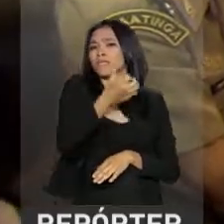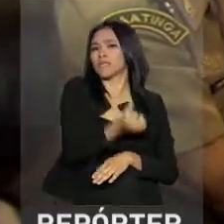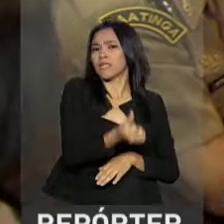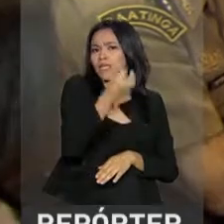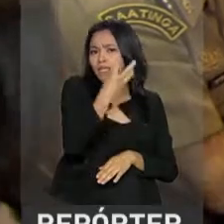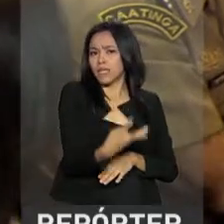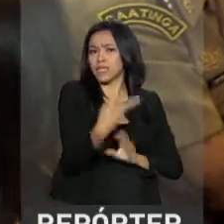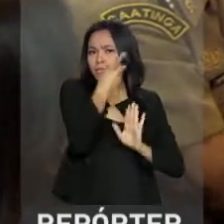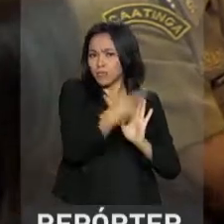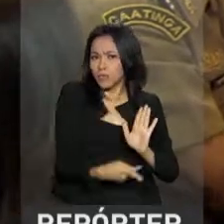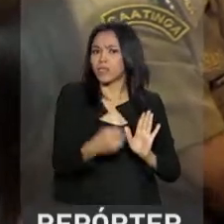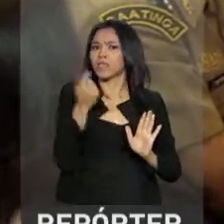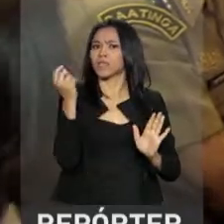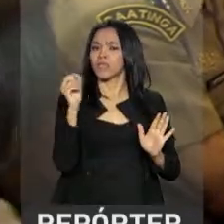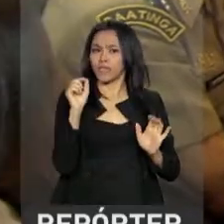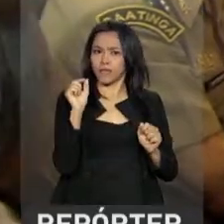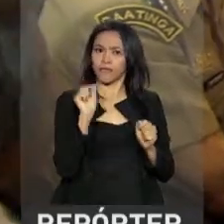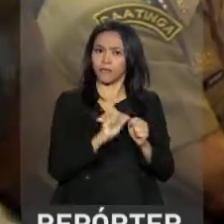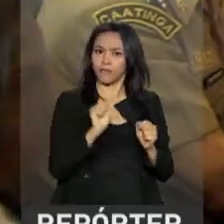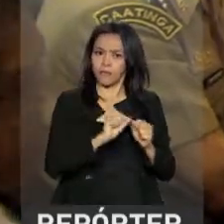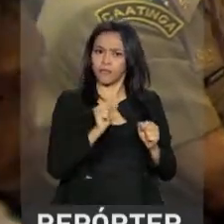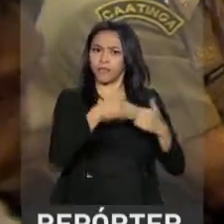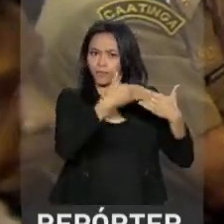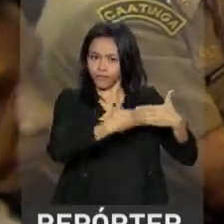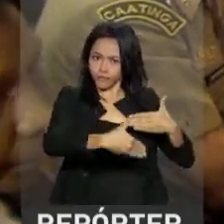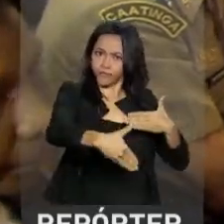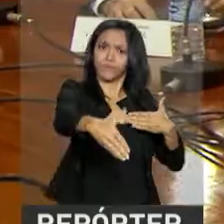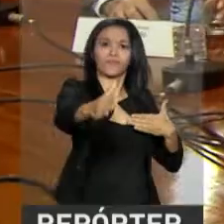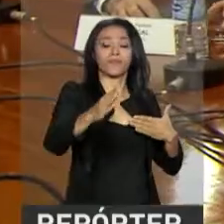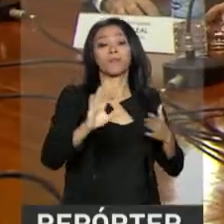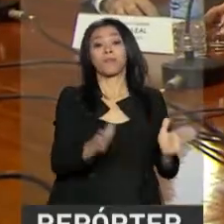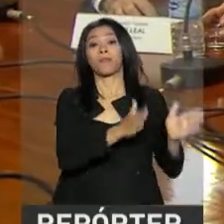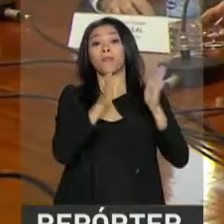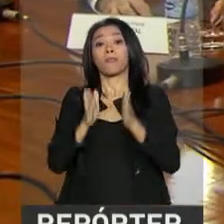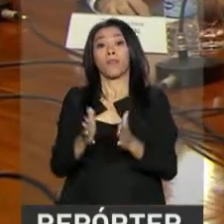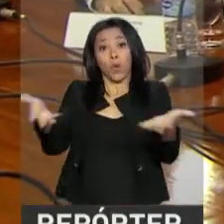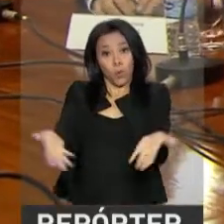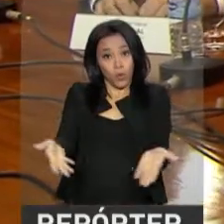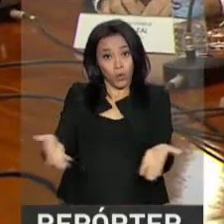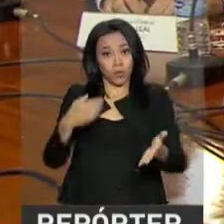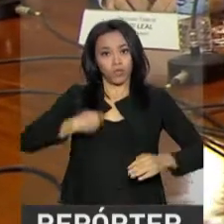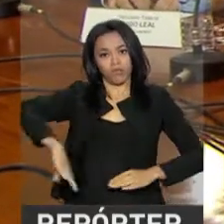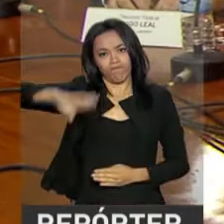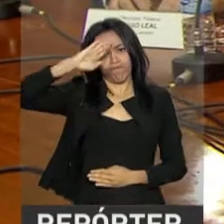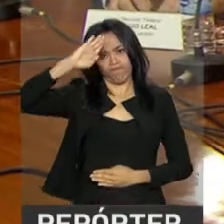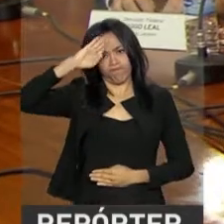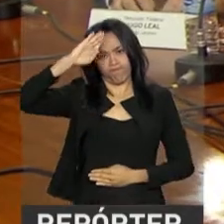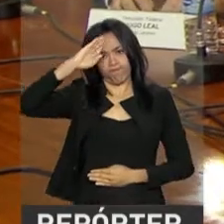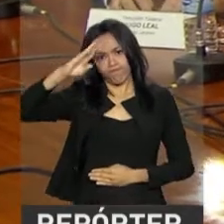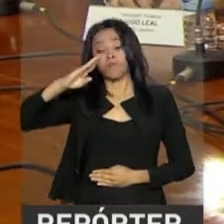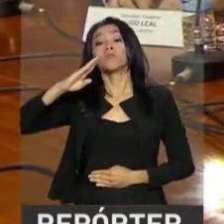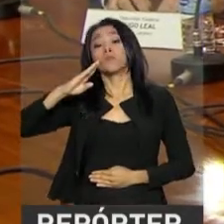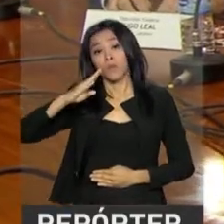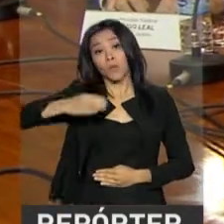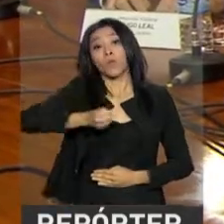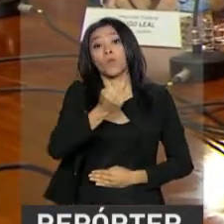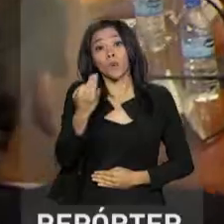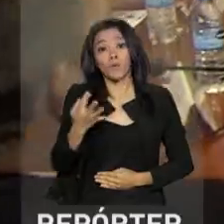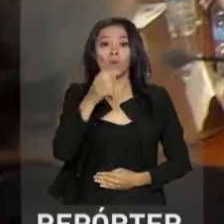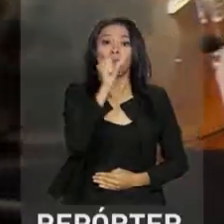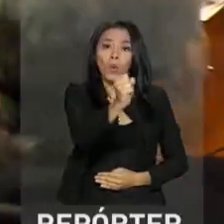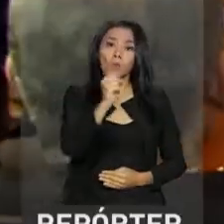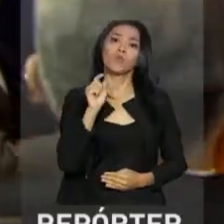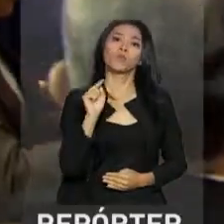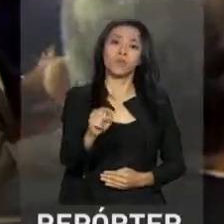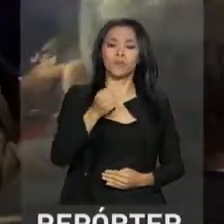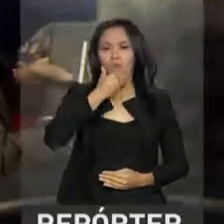represadas que ainda serão feitas ao longo da intervenção hoje as forças armadas contam só no rio de janeiro com 8 mil homens